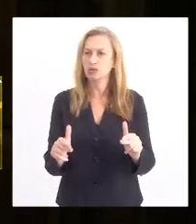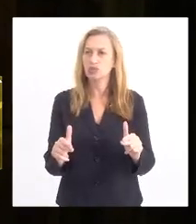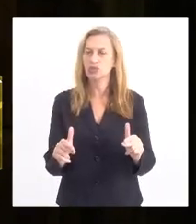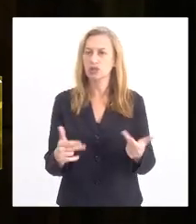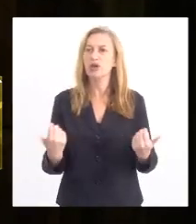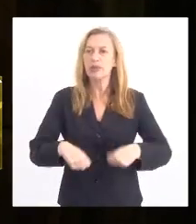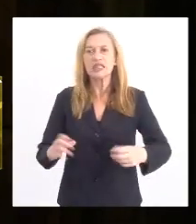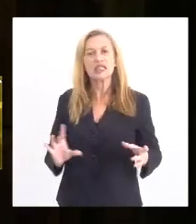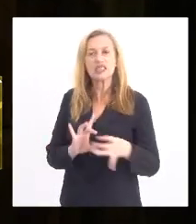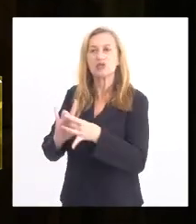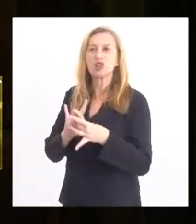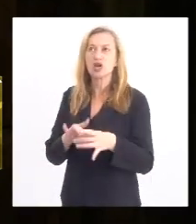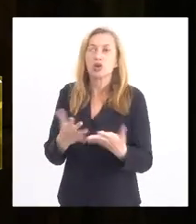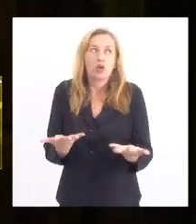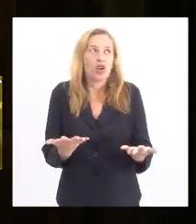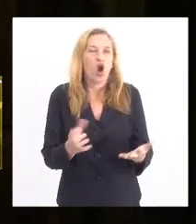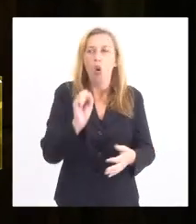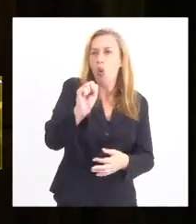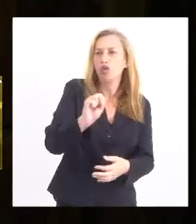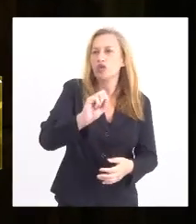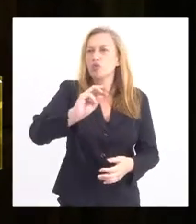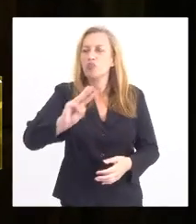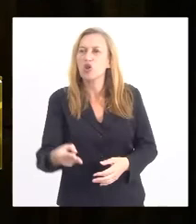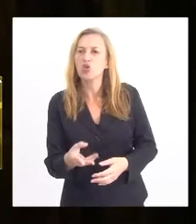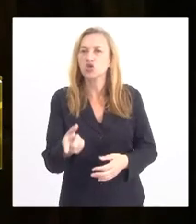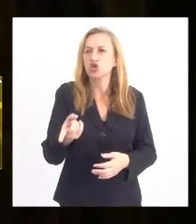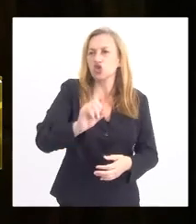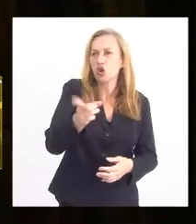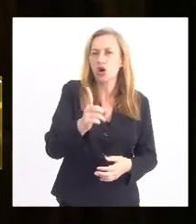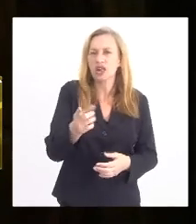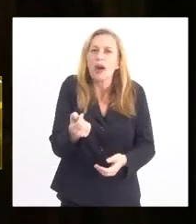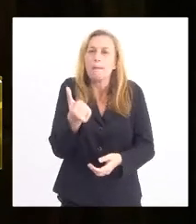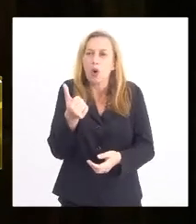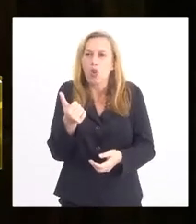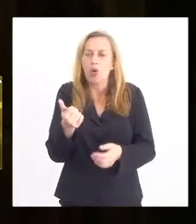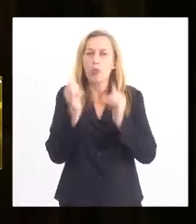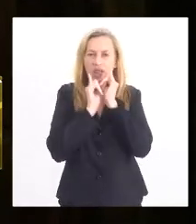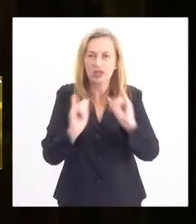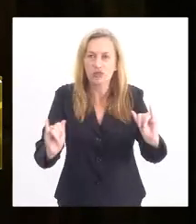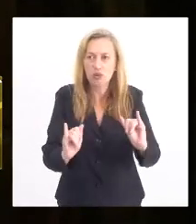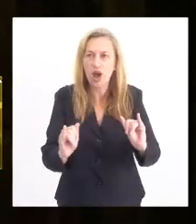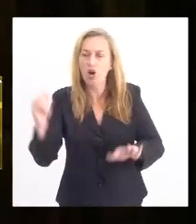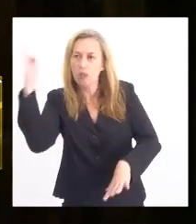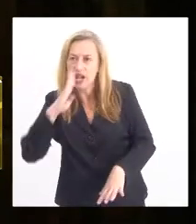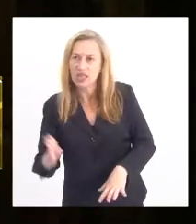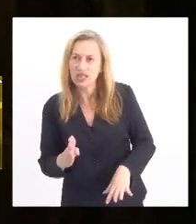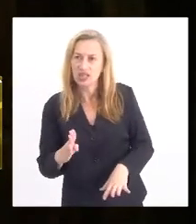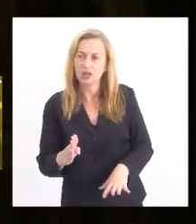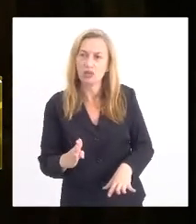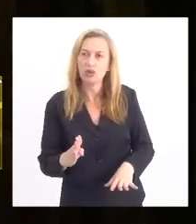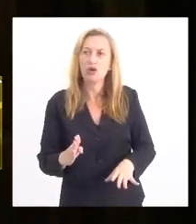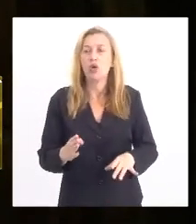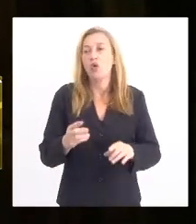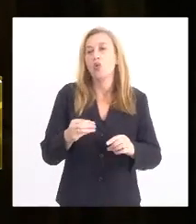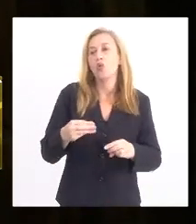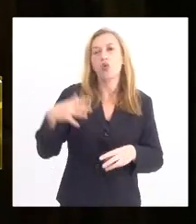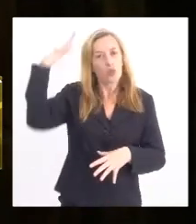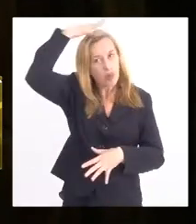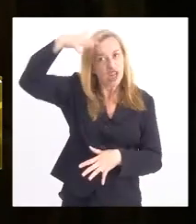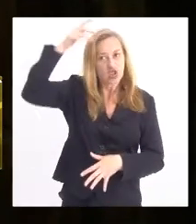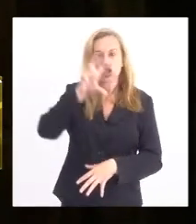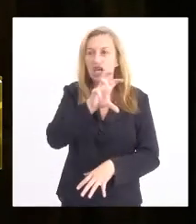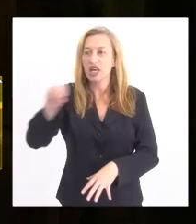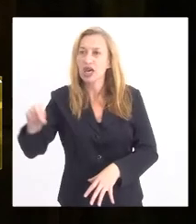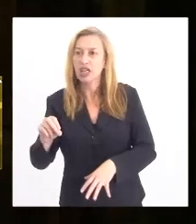embratur de ter dois milhões de oito Milhões de Dólares que é muito pouco por sinal para divulgar o Brasil no exterior médico tem 500 se o próprio